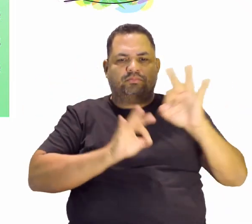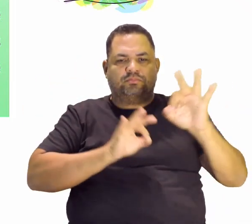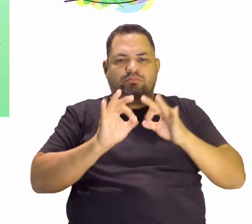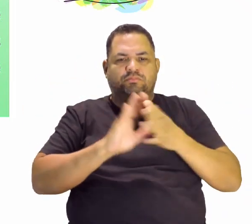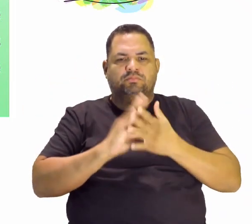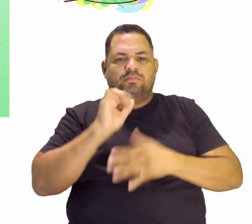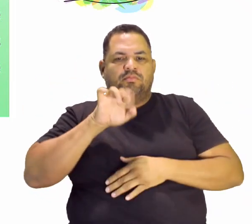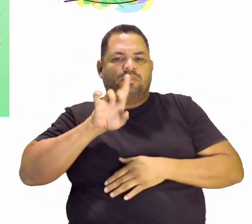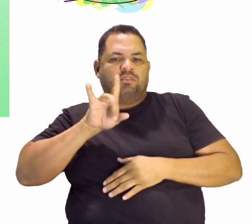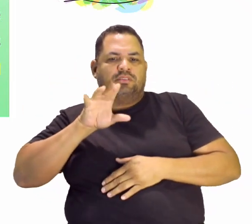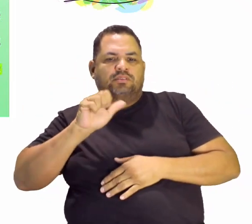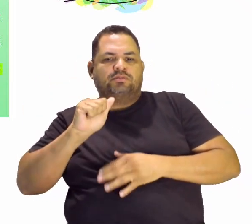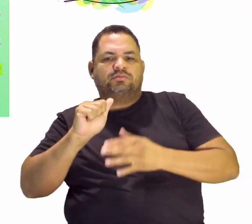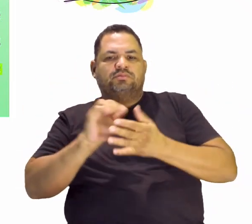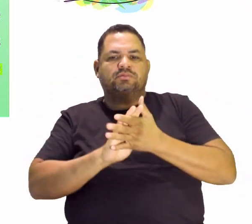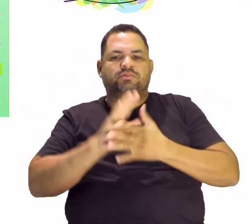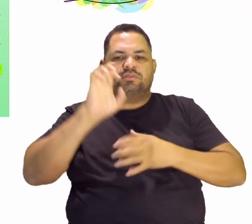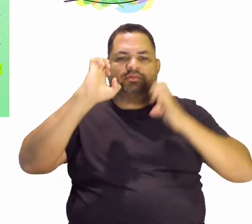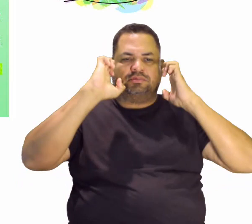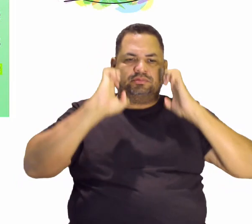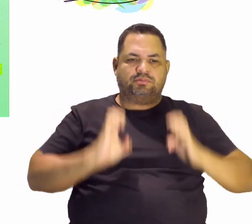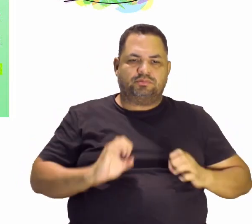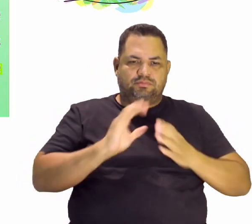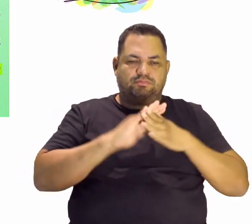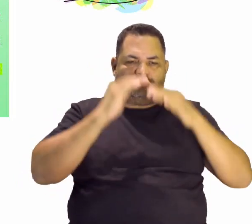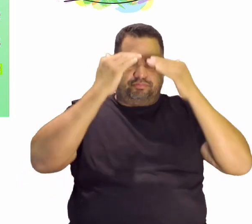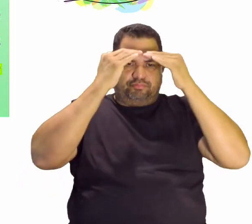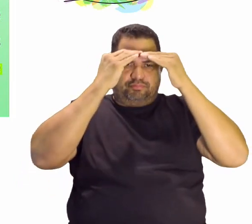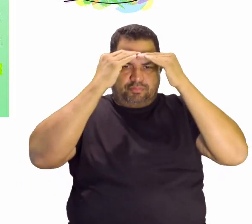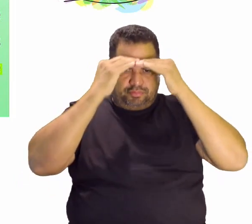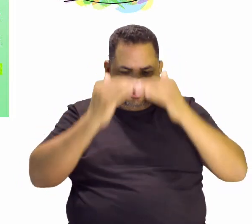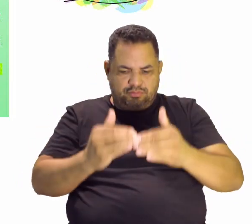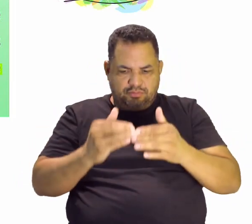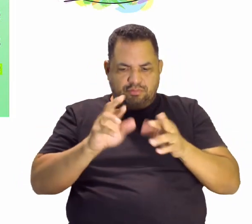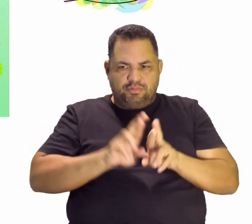construtivas, empáticas, éticas e de respeito às